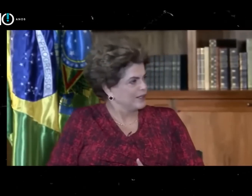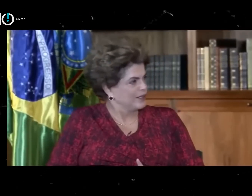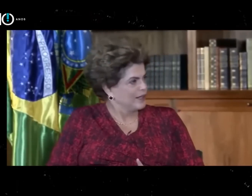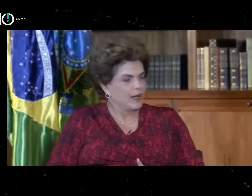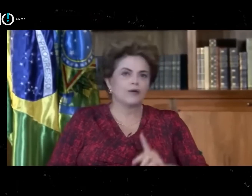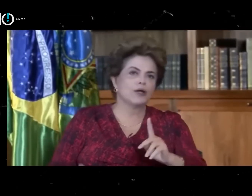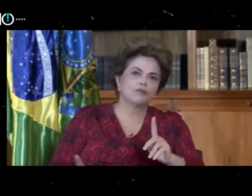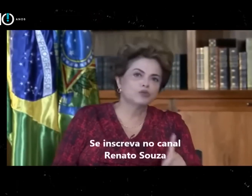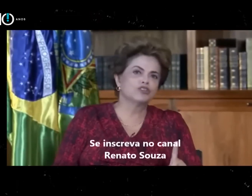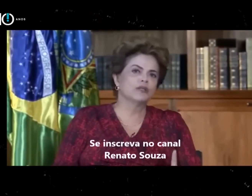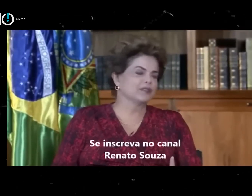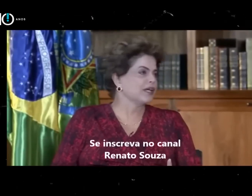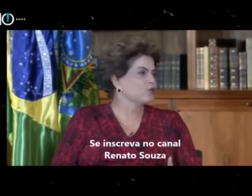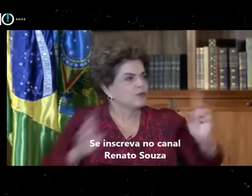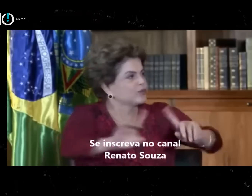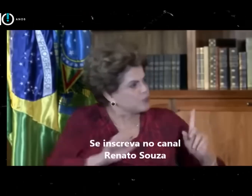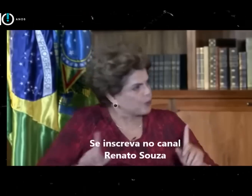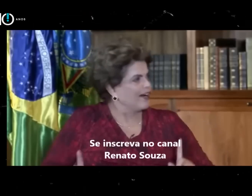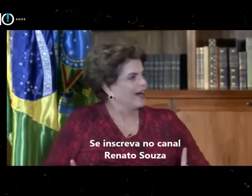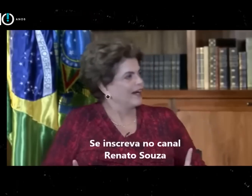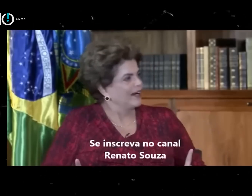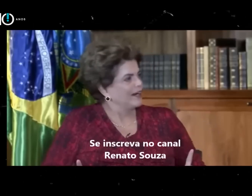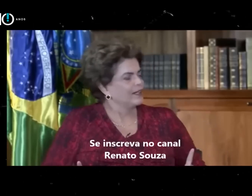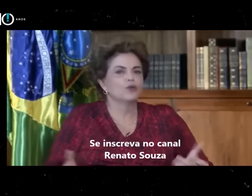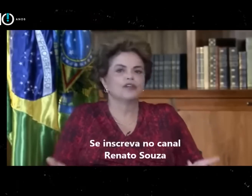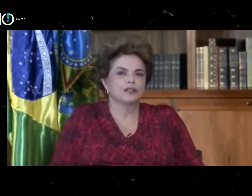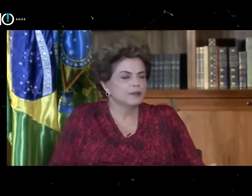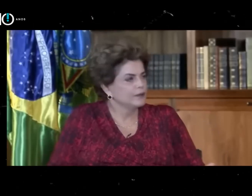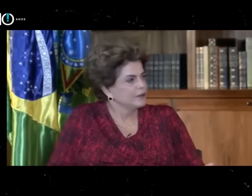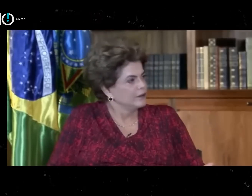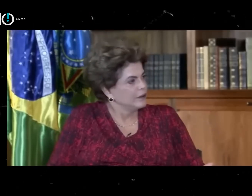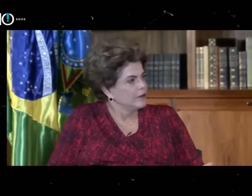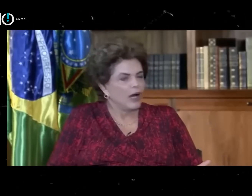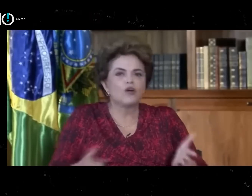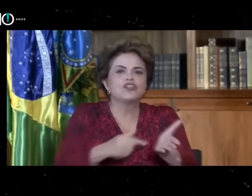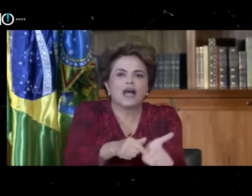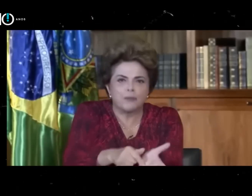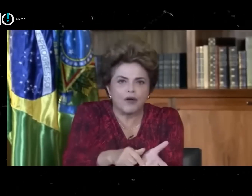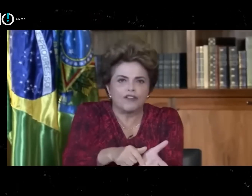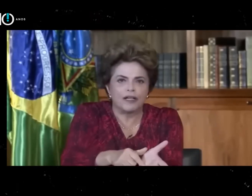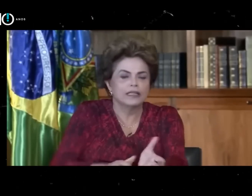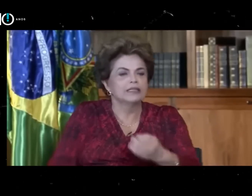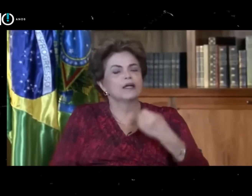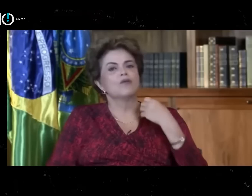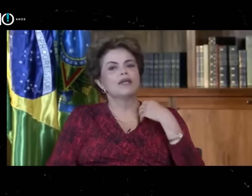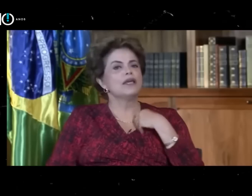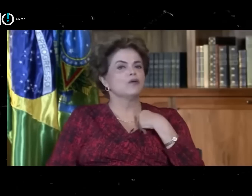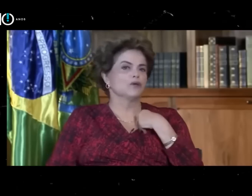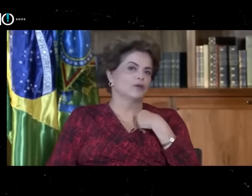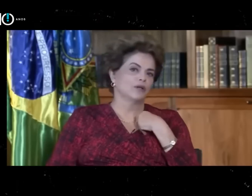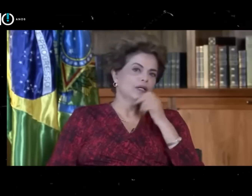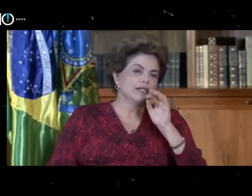nuvem? É muito simples estar na nuvem, não tem de provar. Que nuvem? Aonde está a prova?